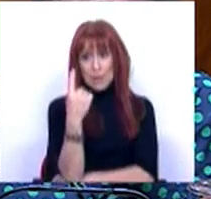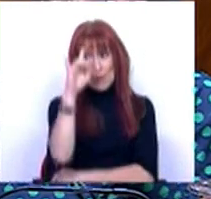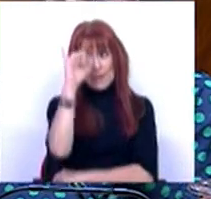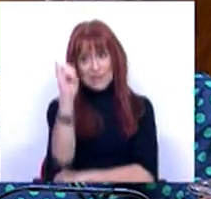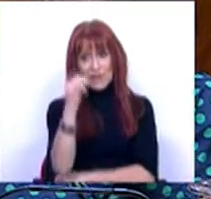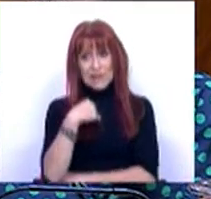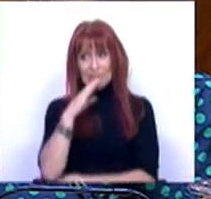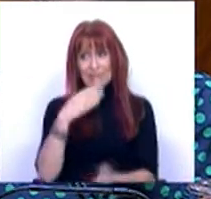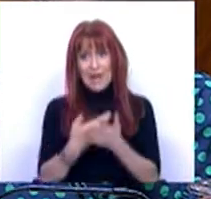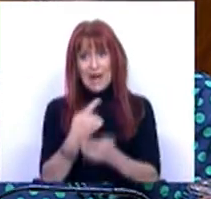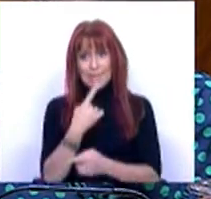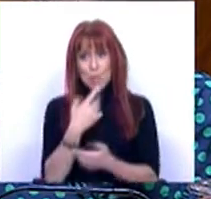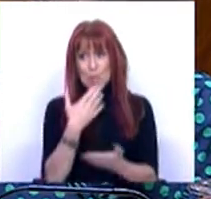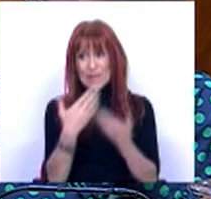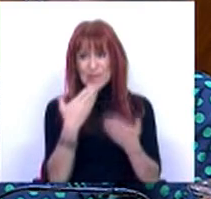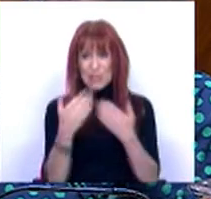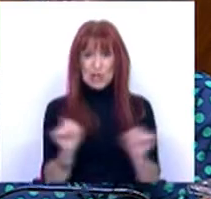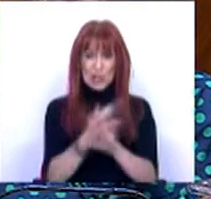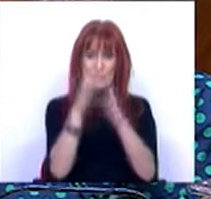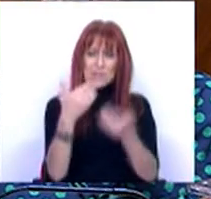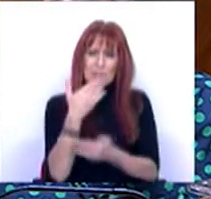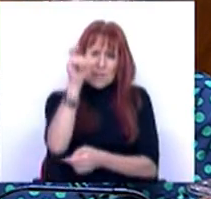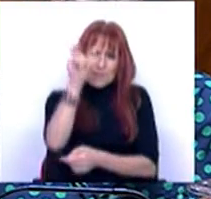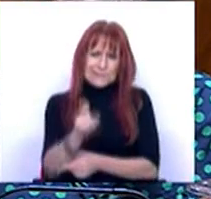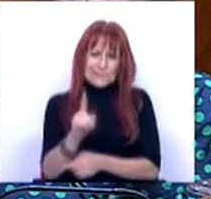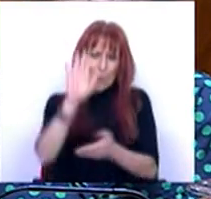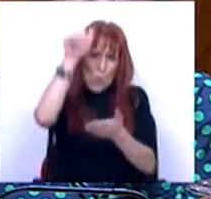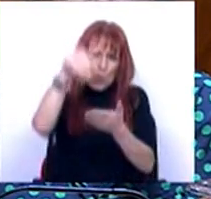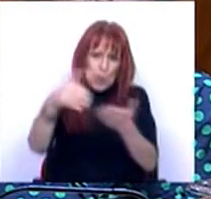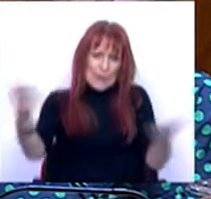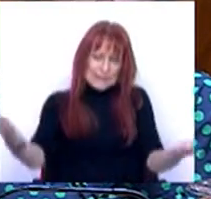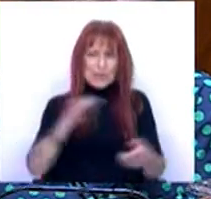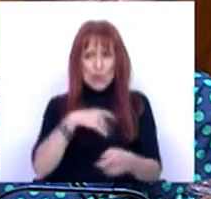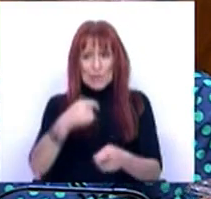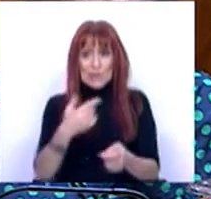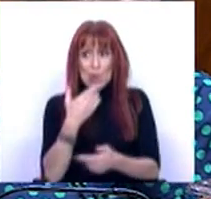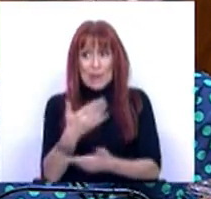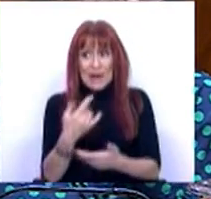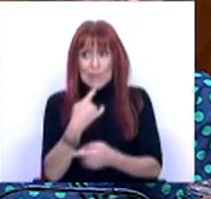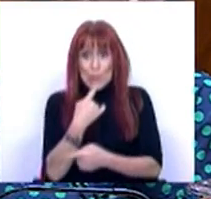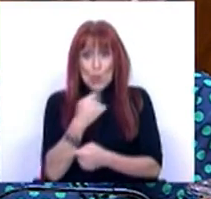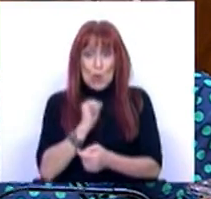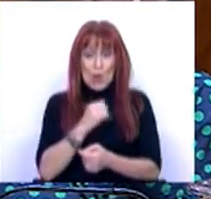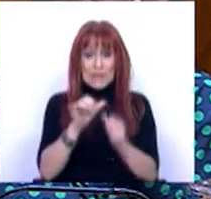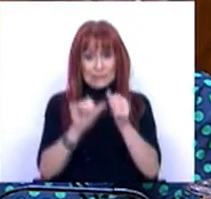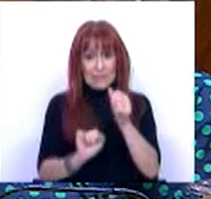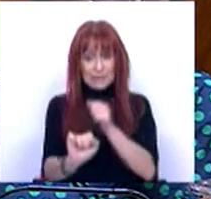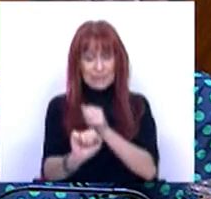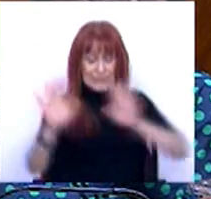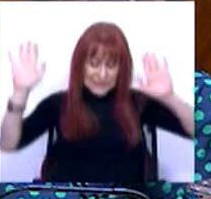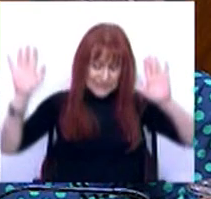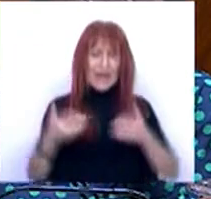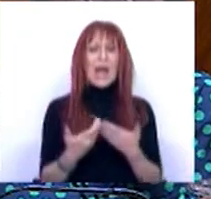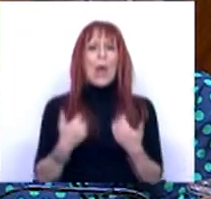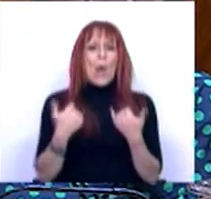imagino, suscitará também muitos pedidos de esclarecimento. Portanto, peço a Vossa Excelência que conclua. Senhor Presidente, eu agradeço muito a sua intervenção. Eu